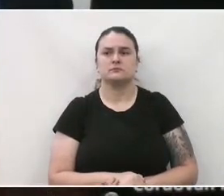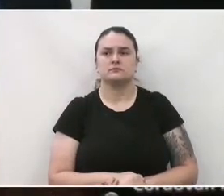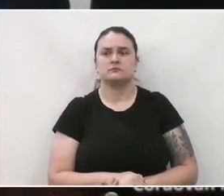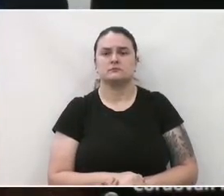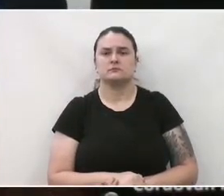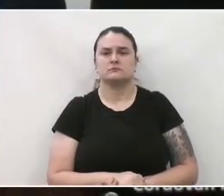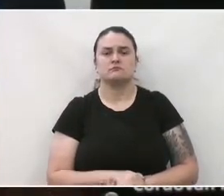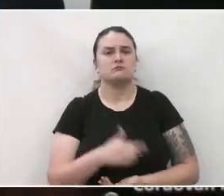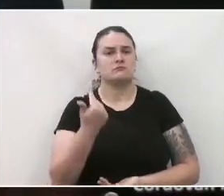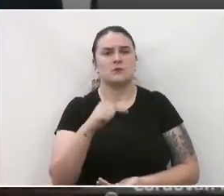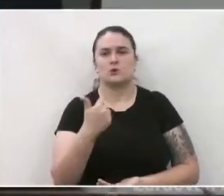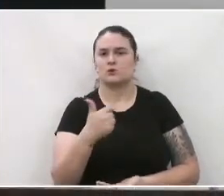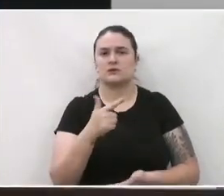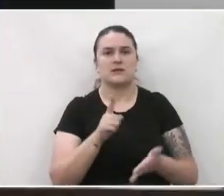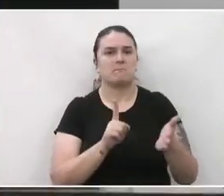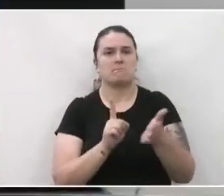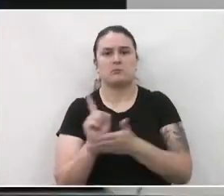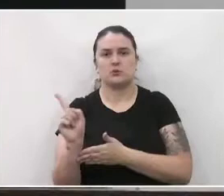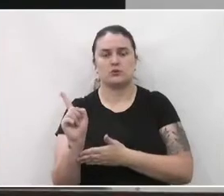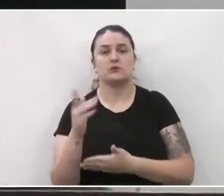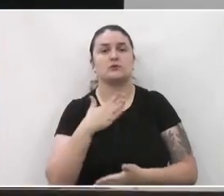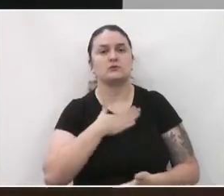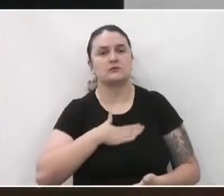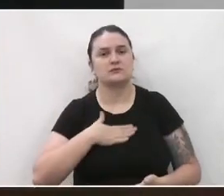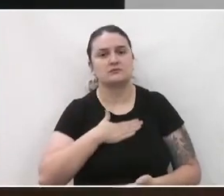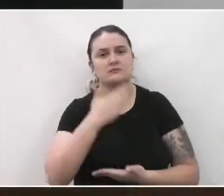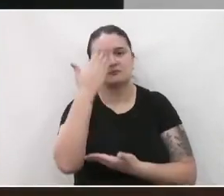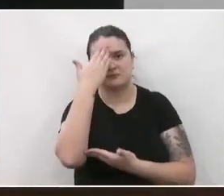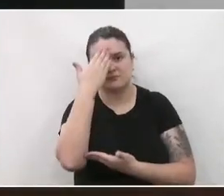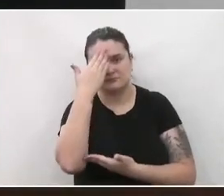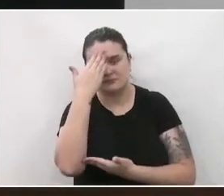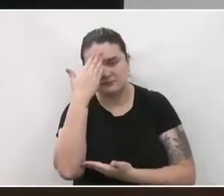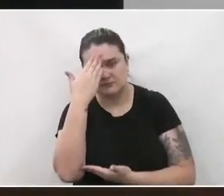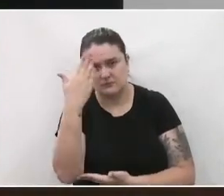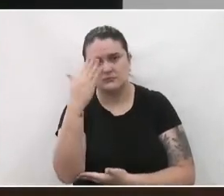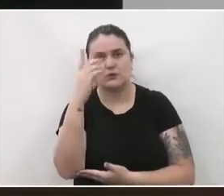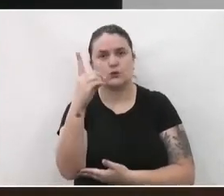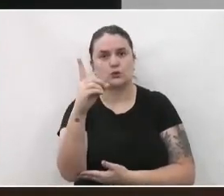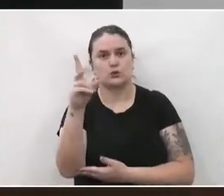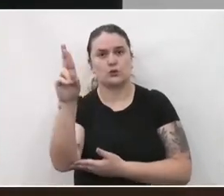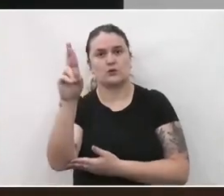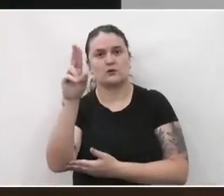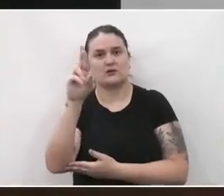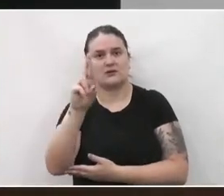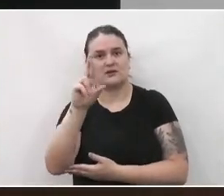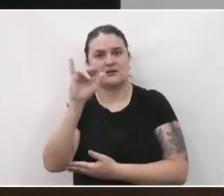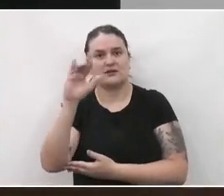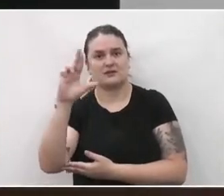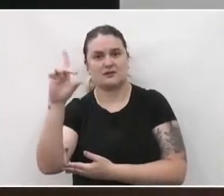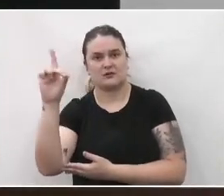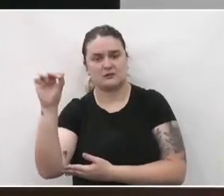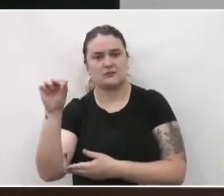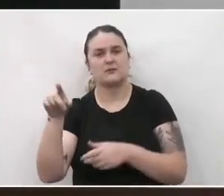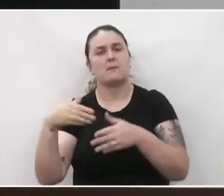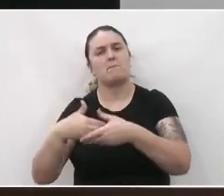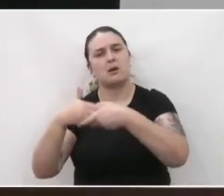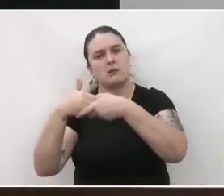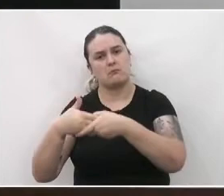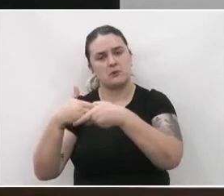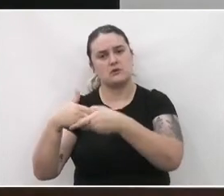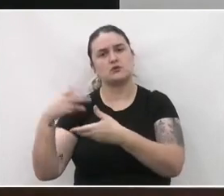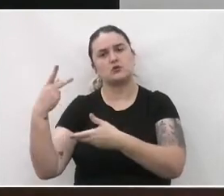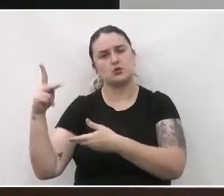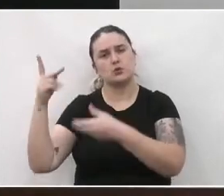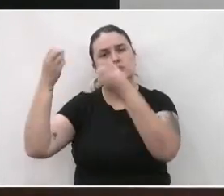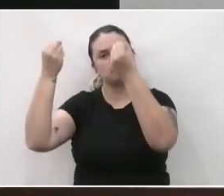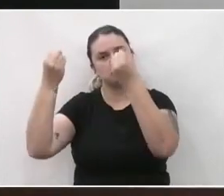Bem, não havendo mais perguntas, gostaria de agradecer mais uma vez o doutor Ricardo e também parabenizar novamente